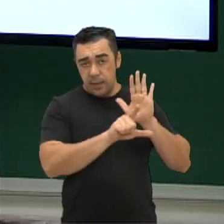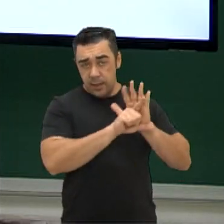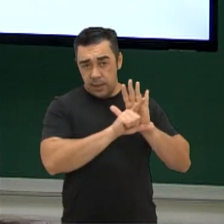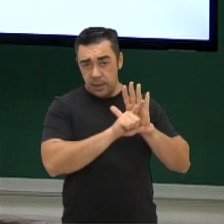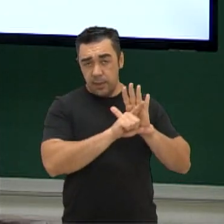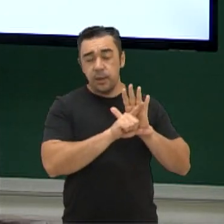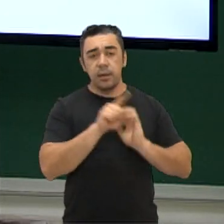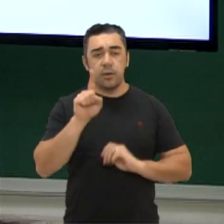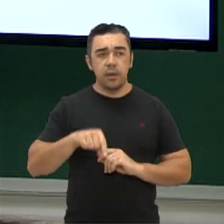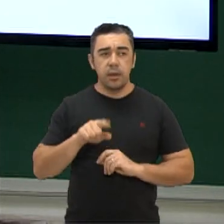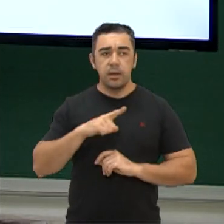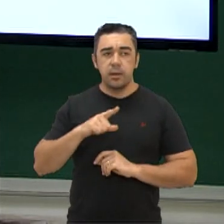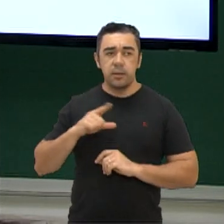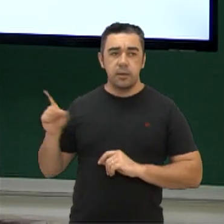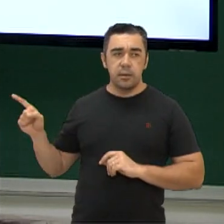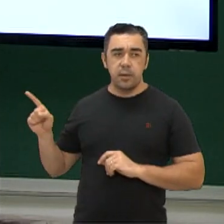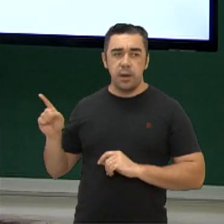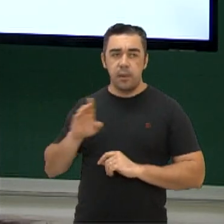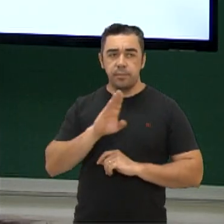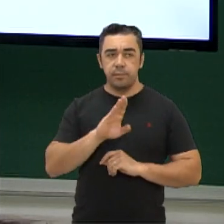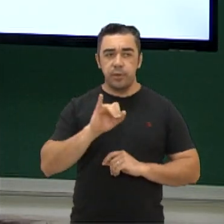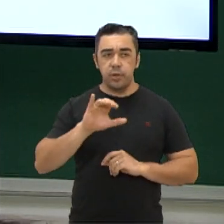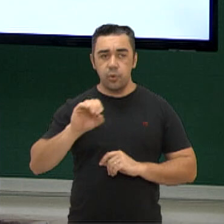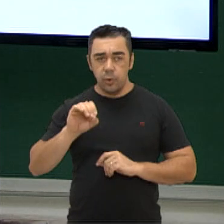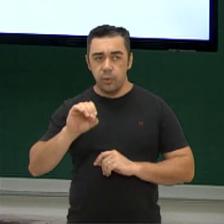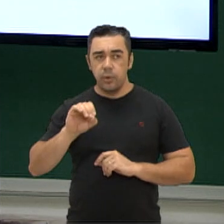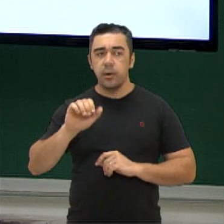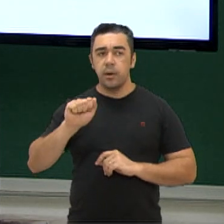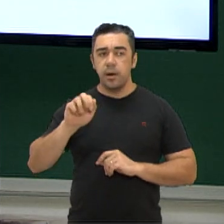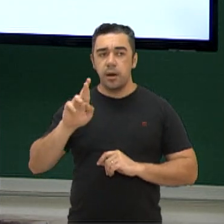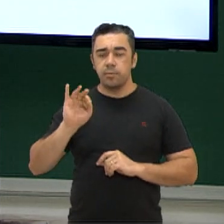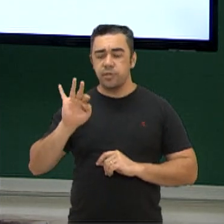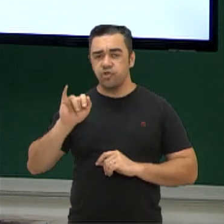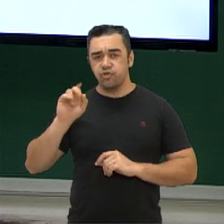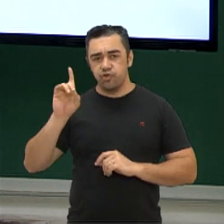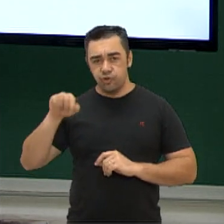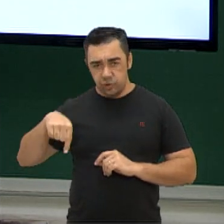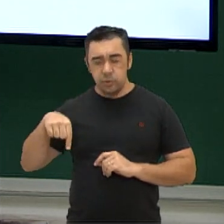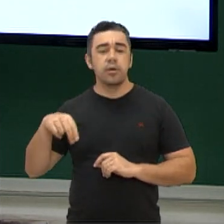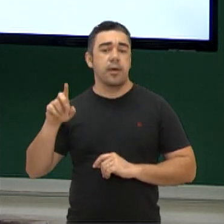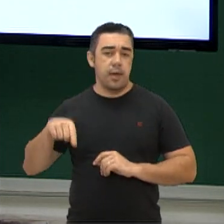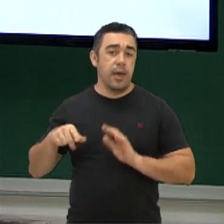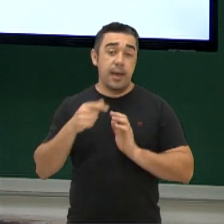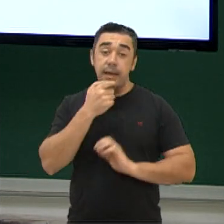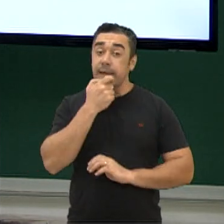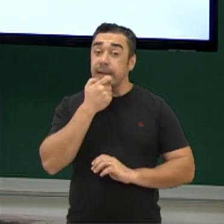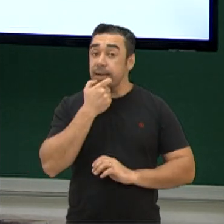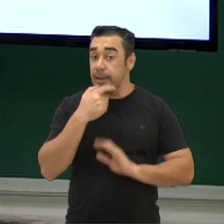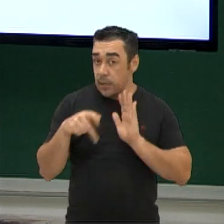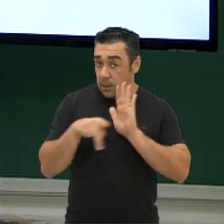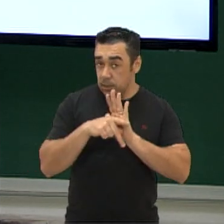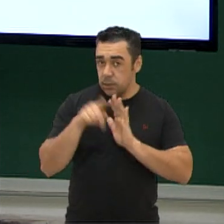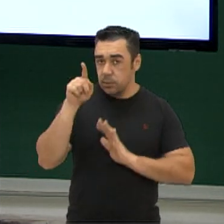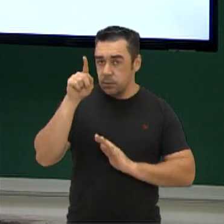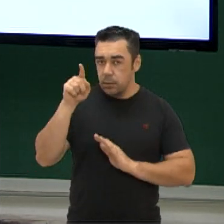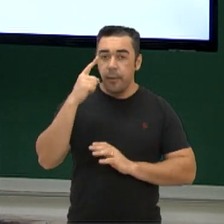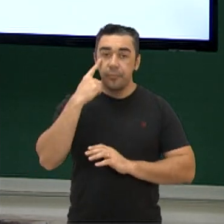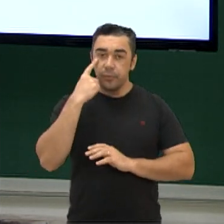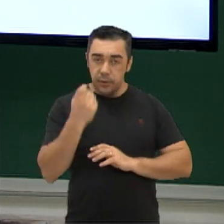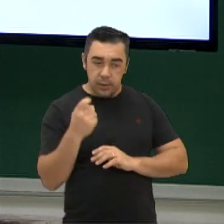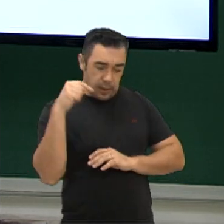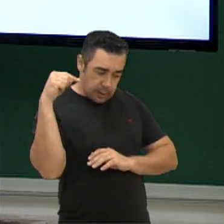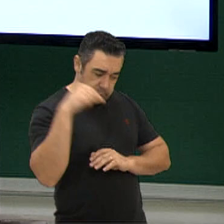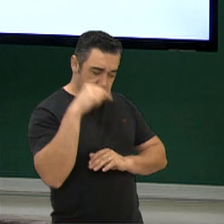é chamada de Bill Arbedin, é uma lei inglesa. Então, a Inglaterra, interessada na formação de mercado